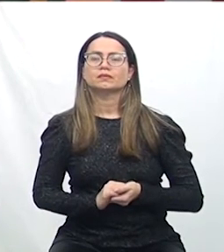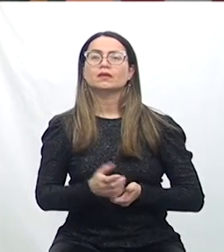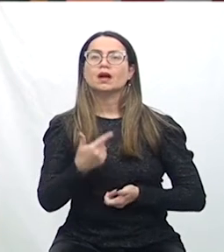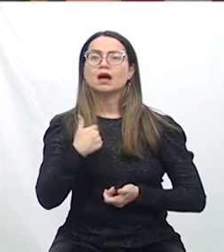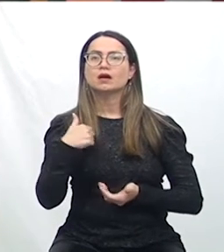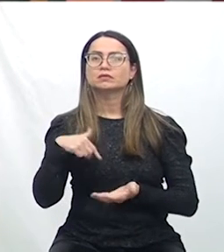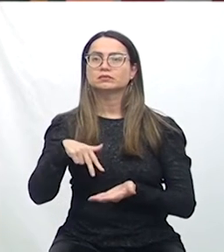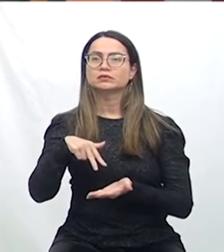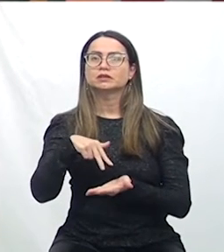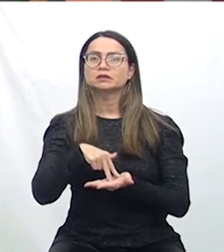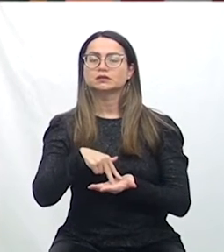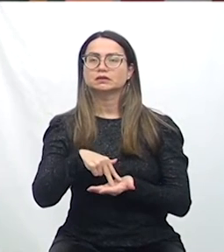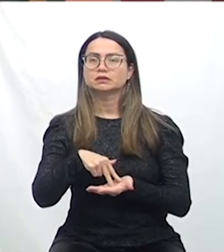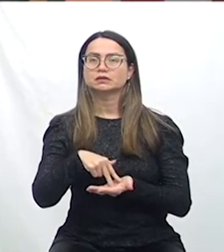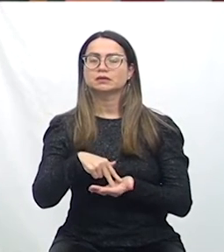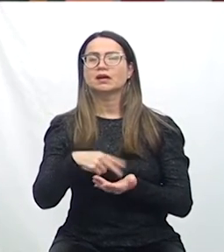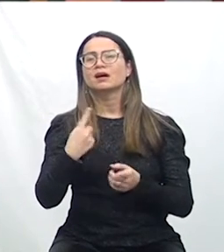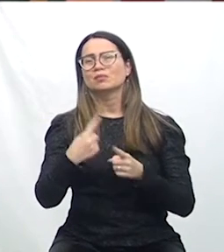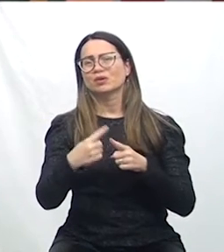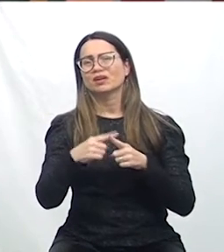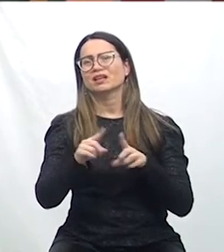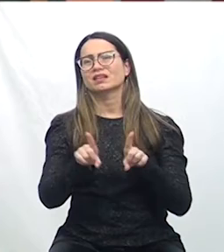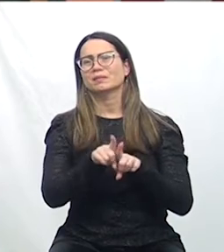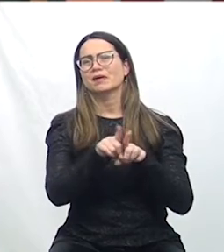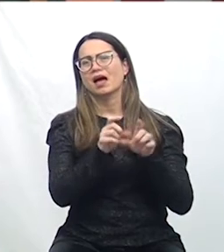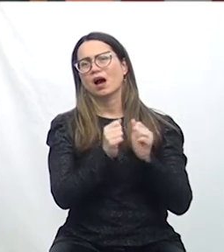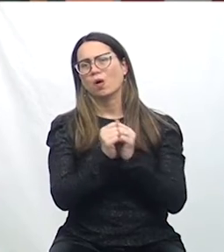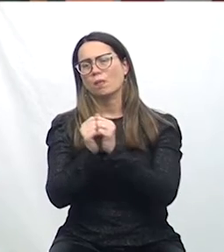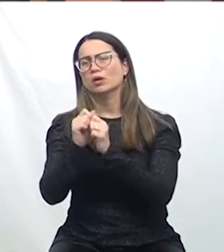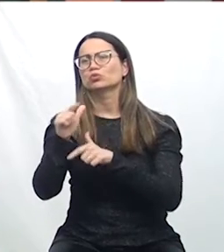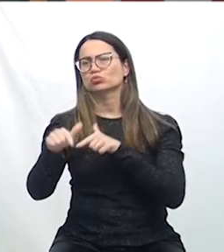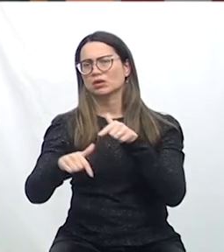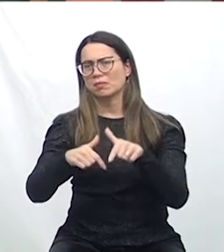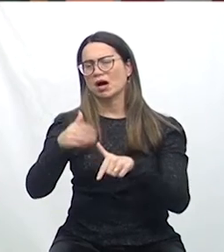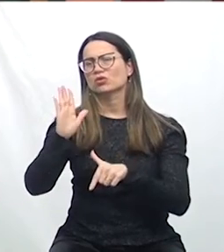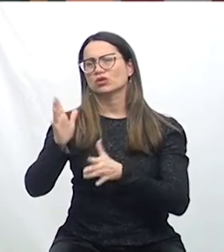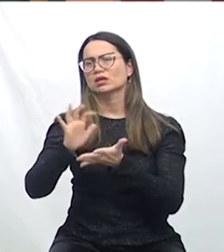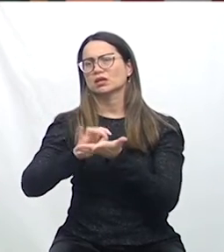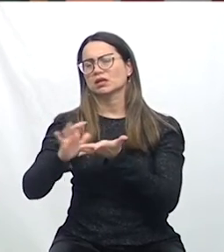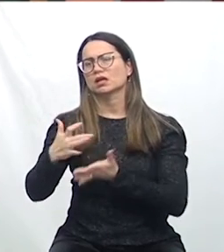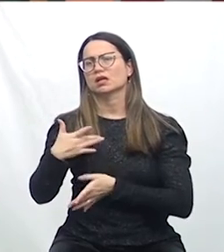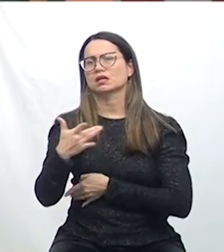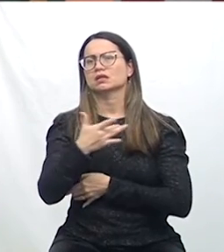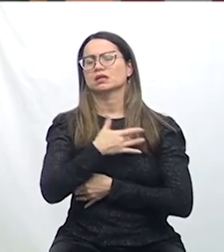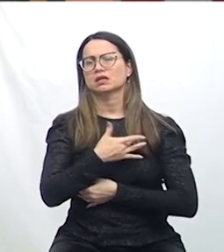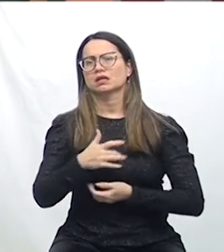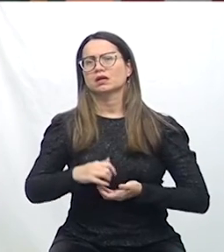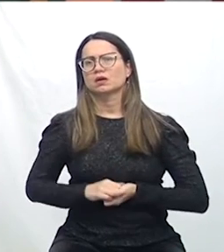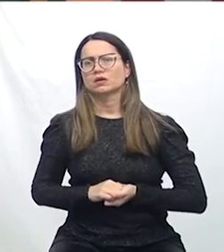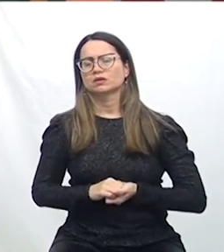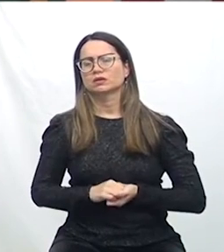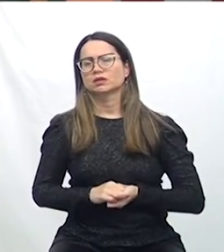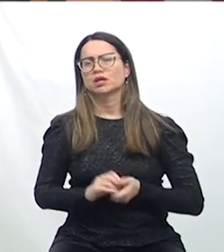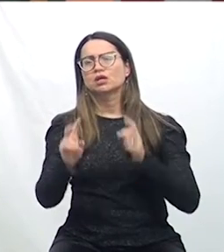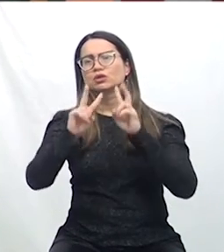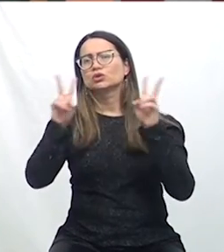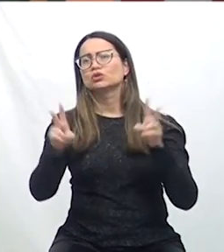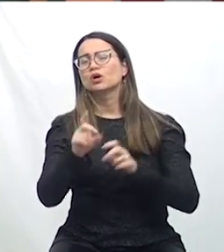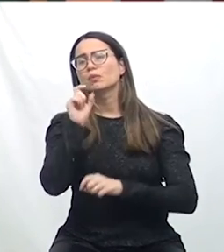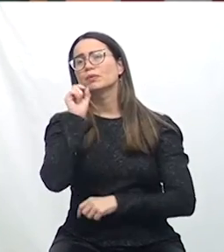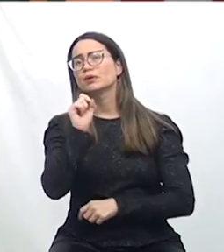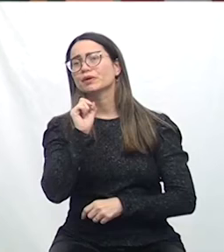pela Secretaria de Saúde Social do nosso município com relação a